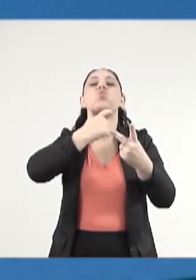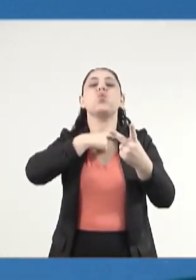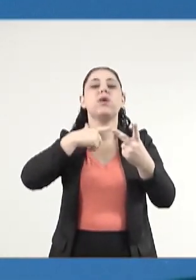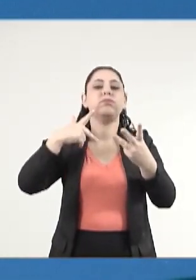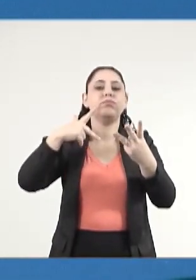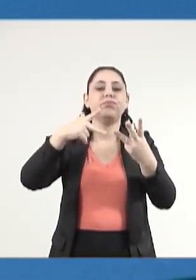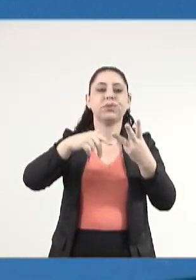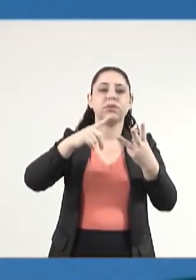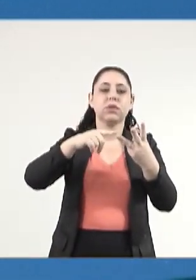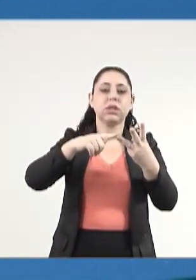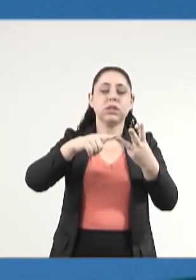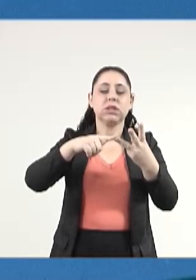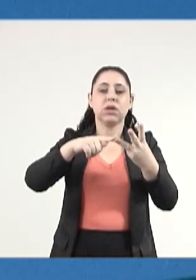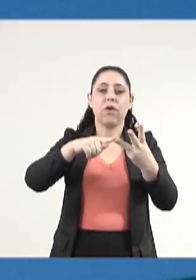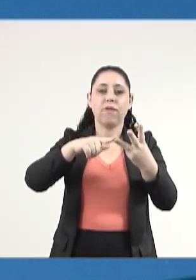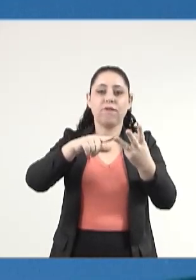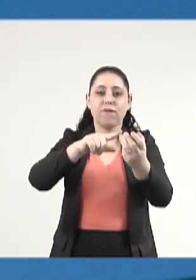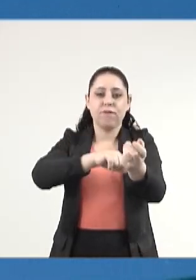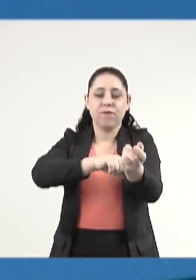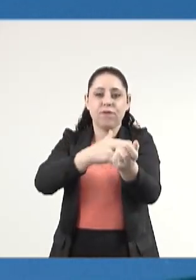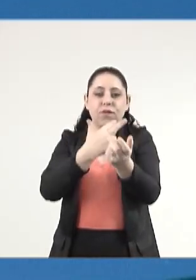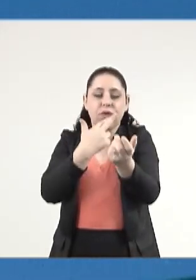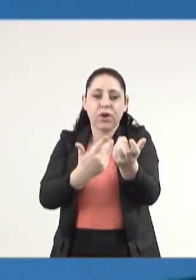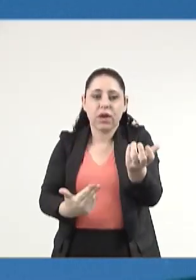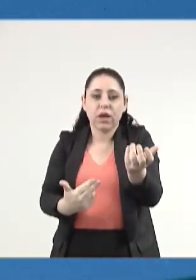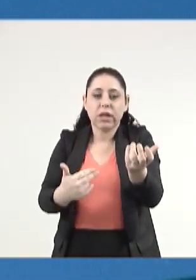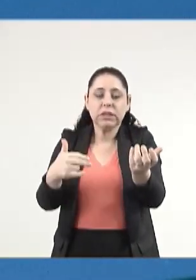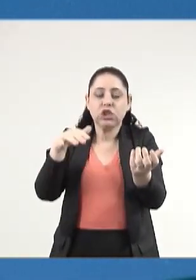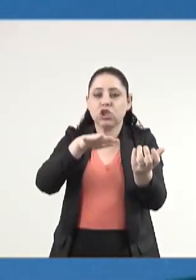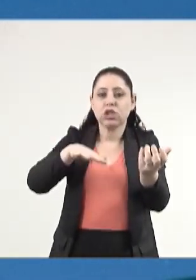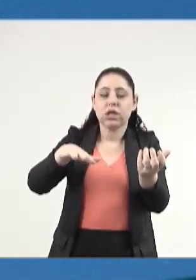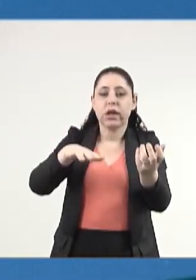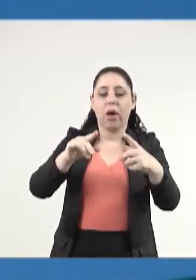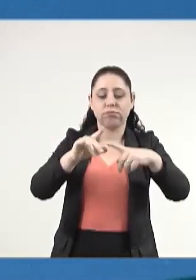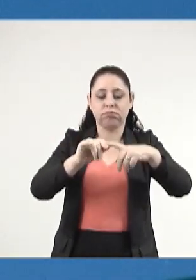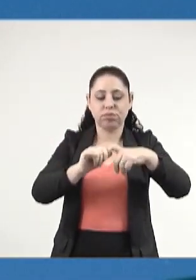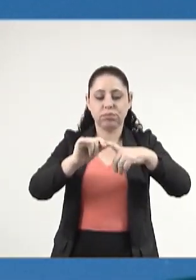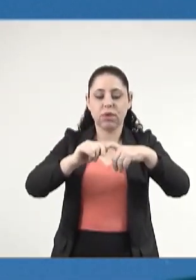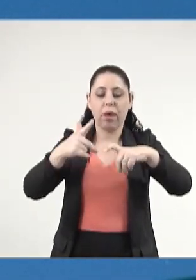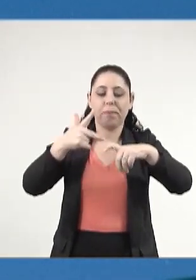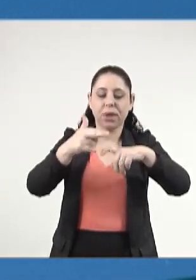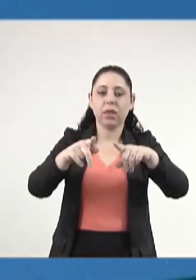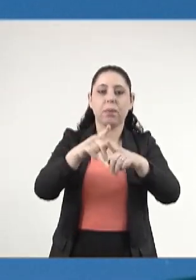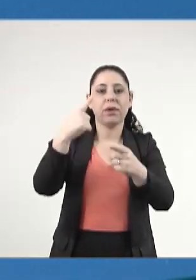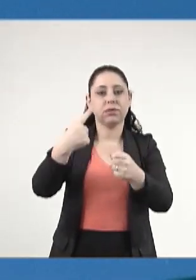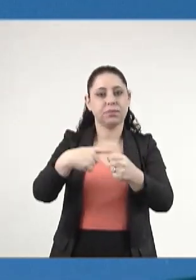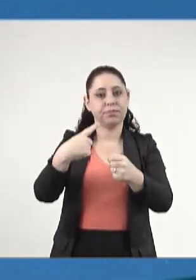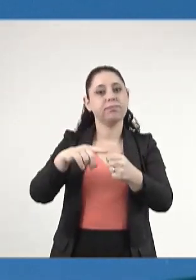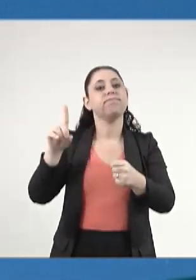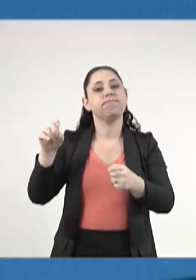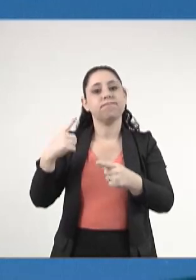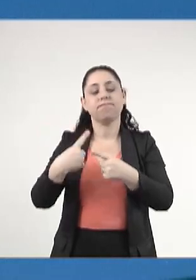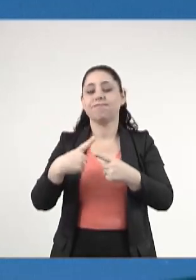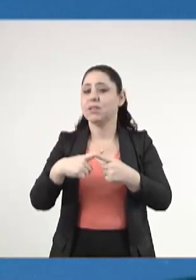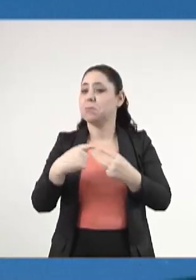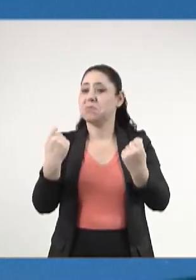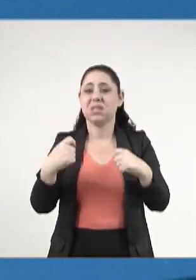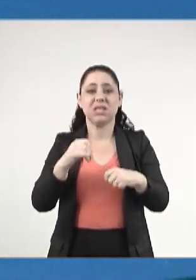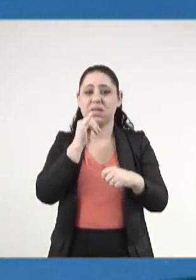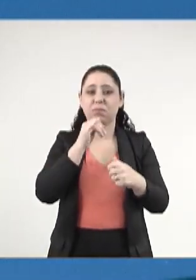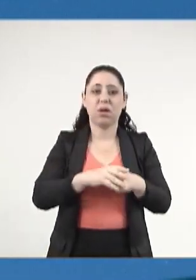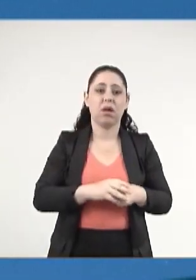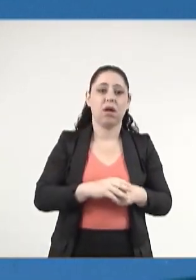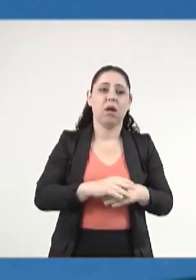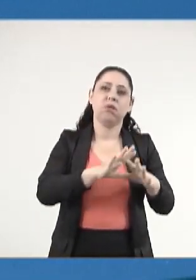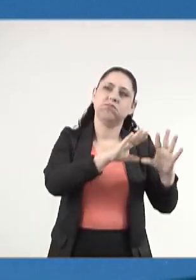otorrinolaringologia, cirurgia vascular, cirurgia geral e ortopedia no município, que seja necessário para que não haja o